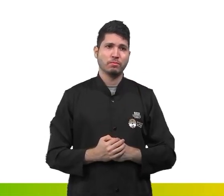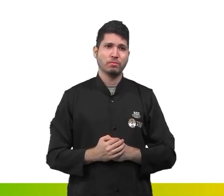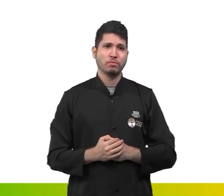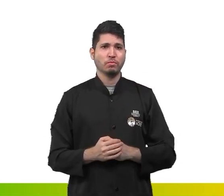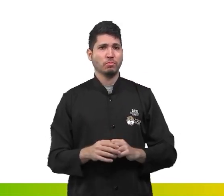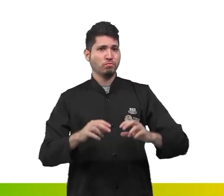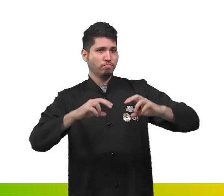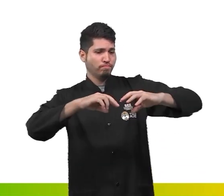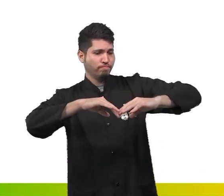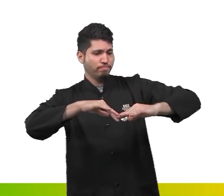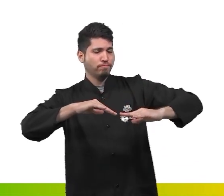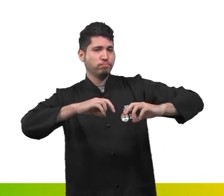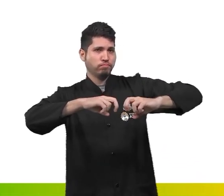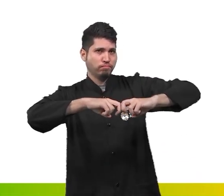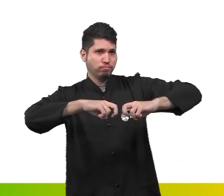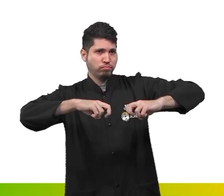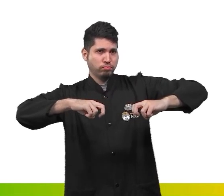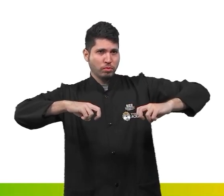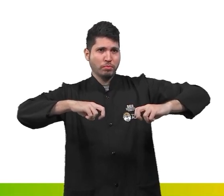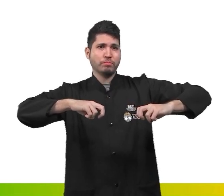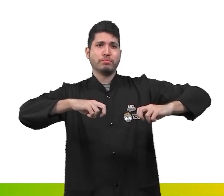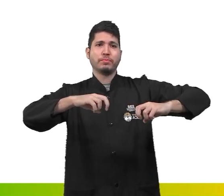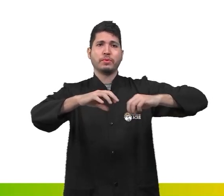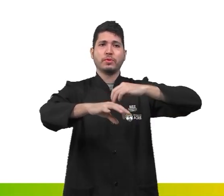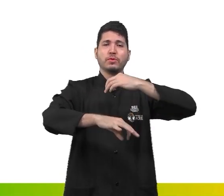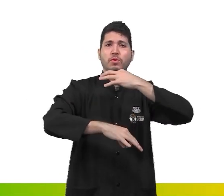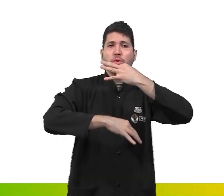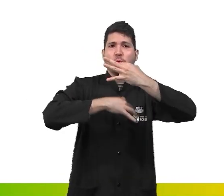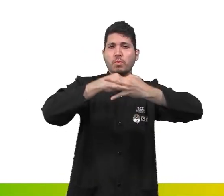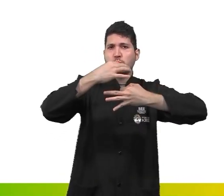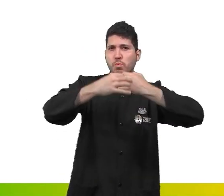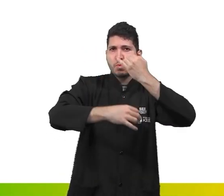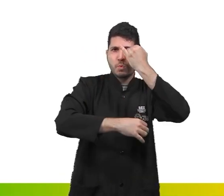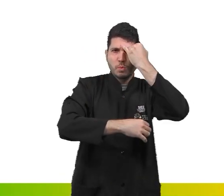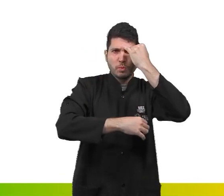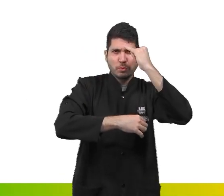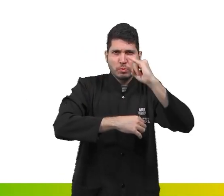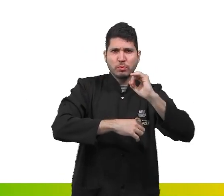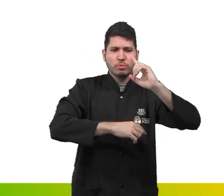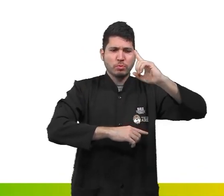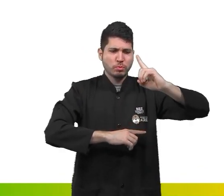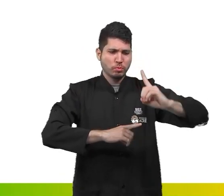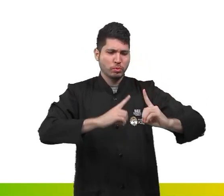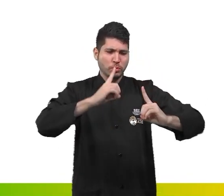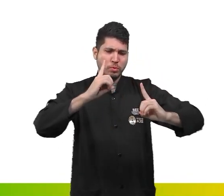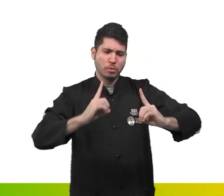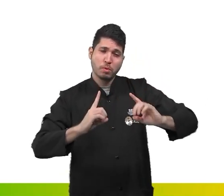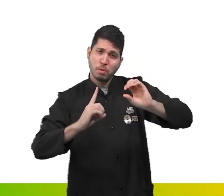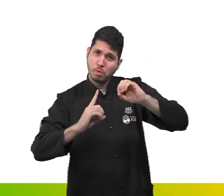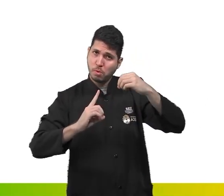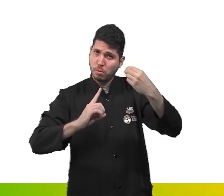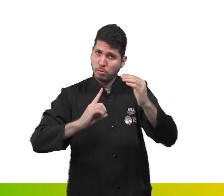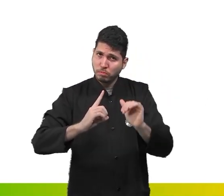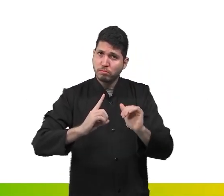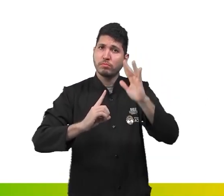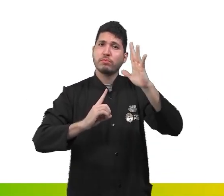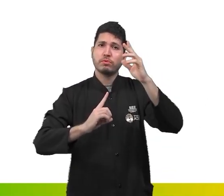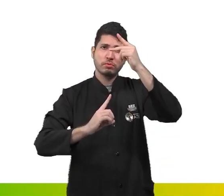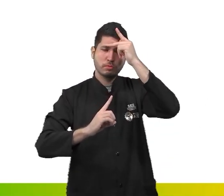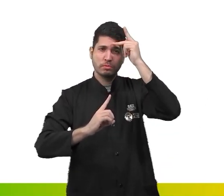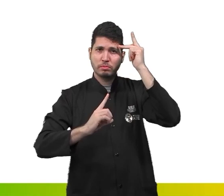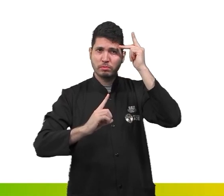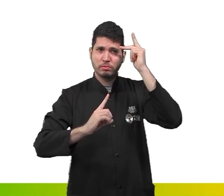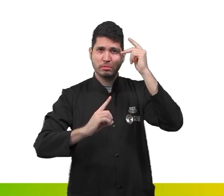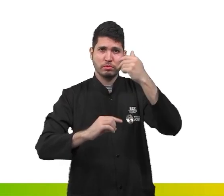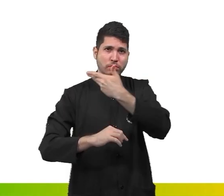opinião, mediante uma conversação entre duas ou mais pessoas. Então, nós temos